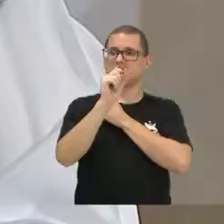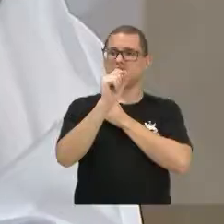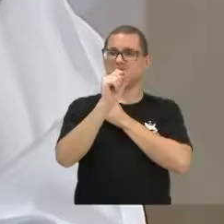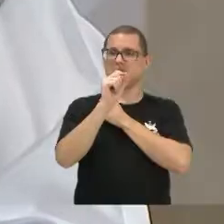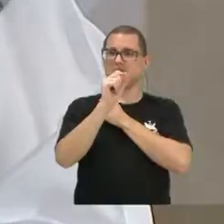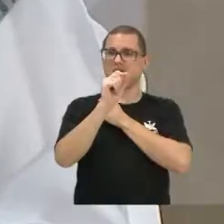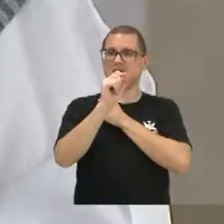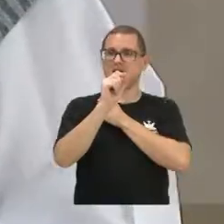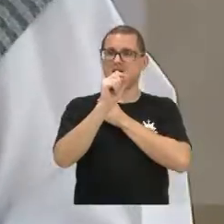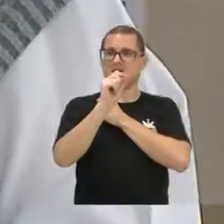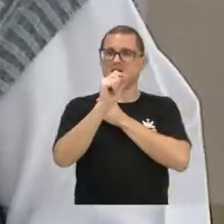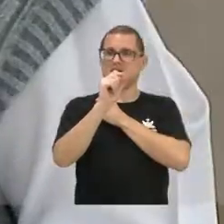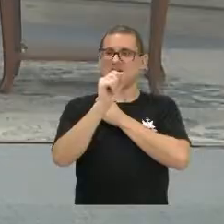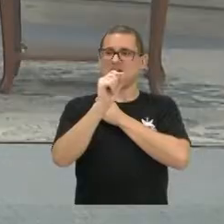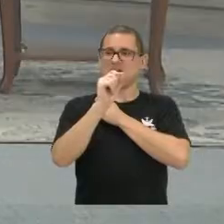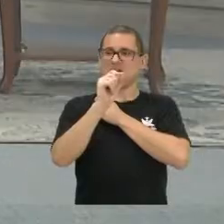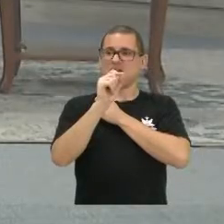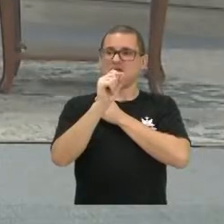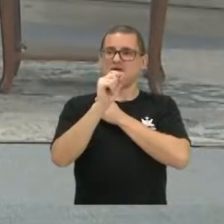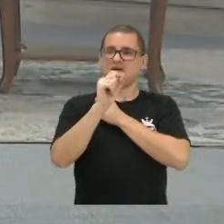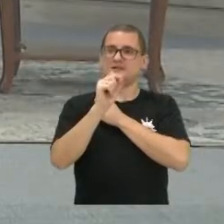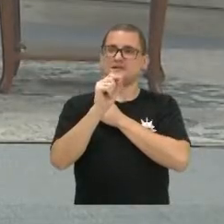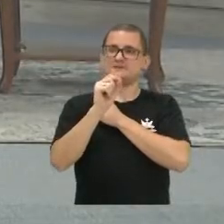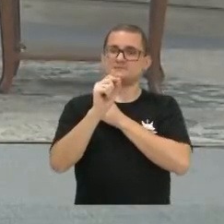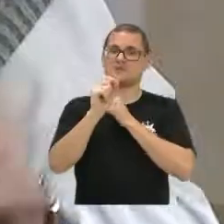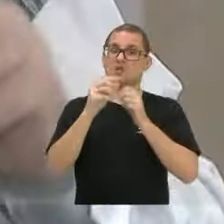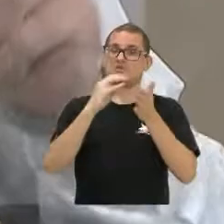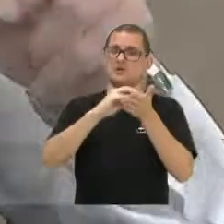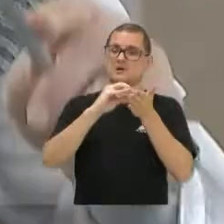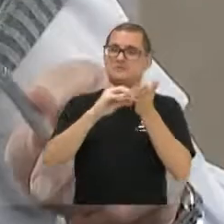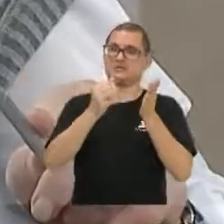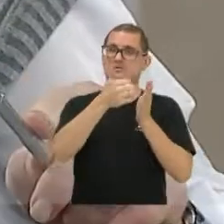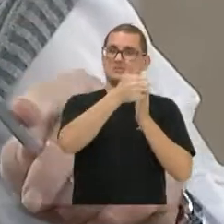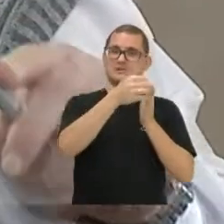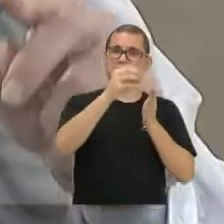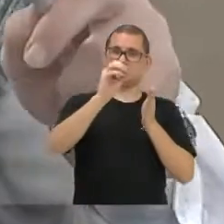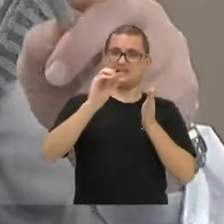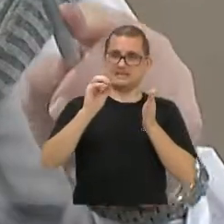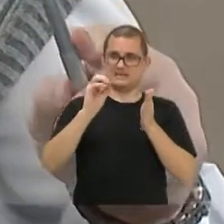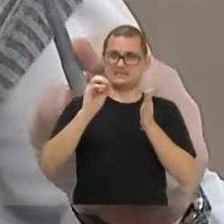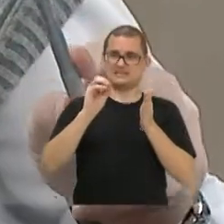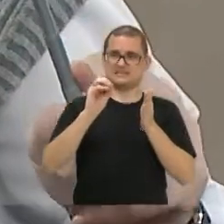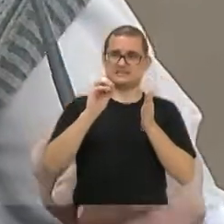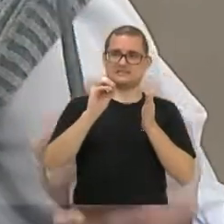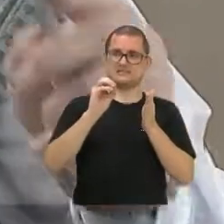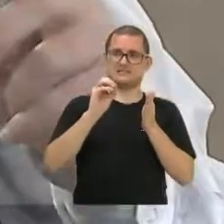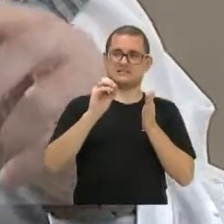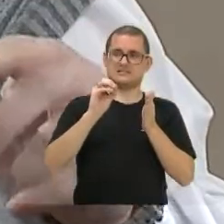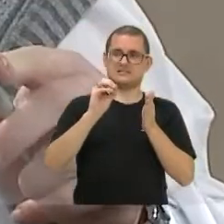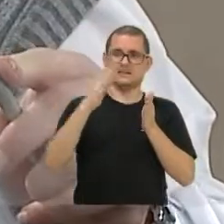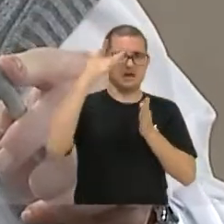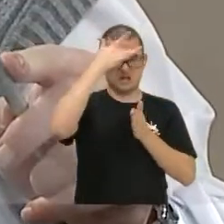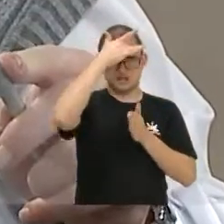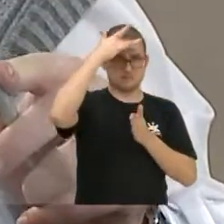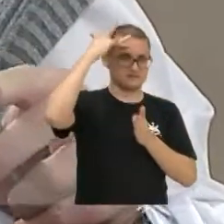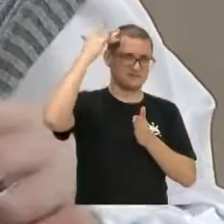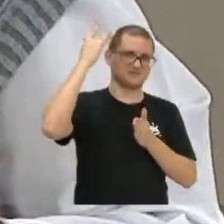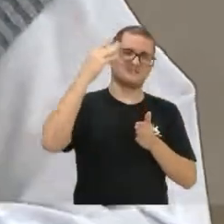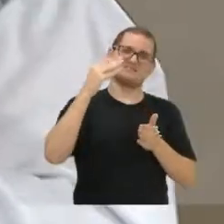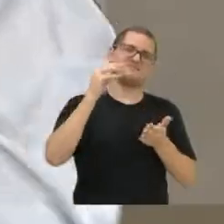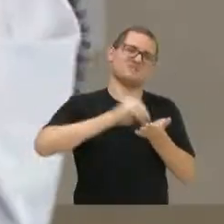até os homens se num capítulo anterior mesmo assim os homens não se